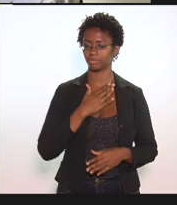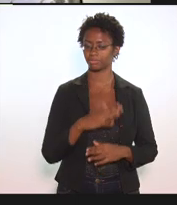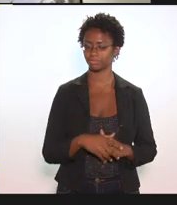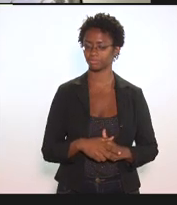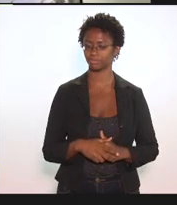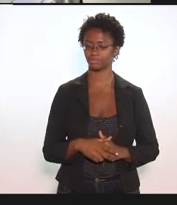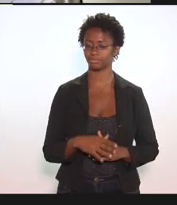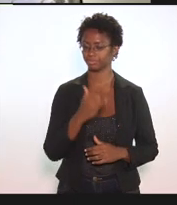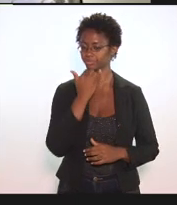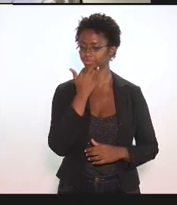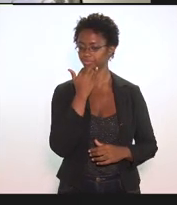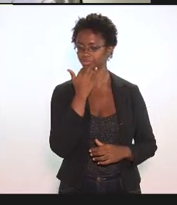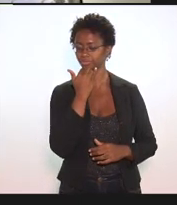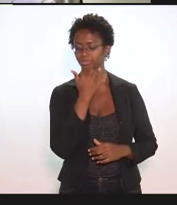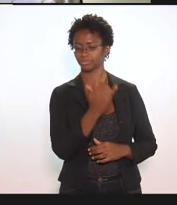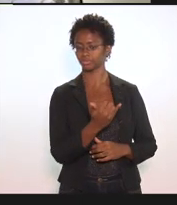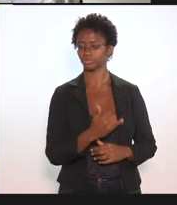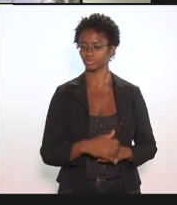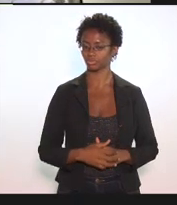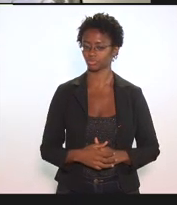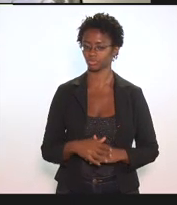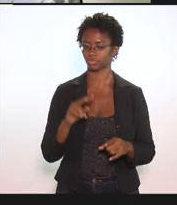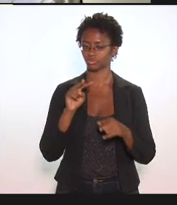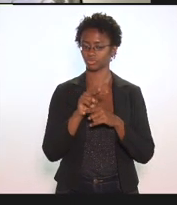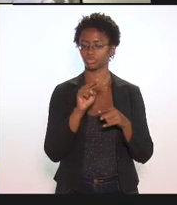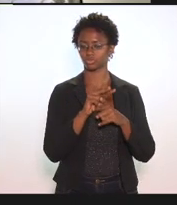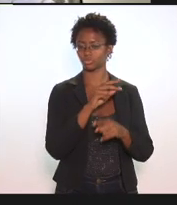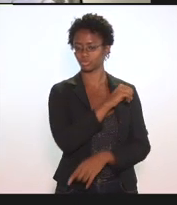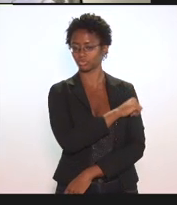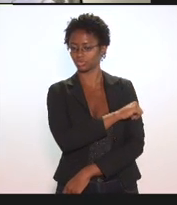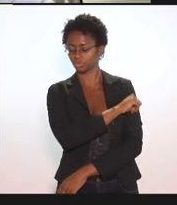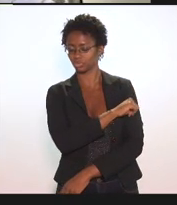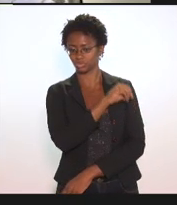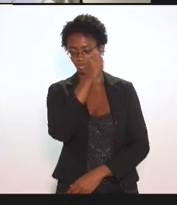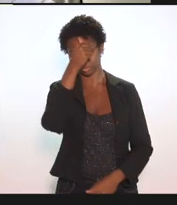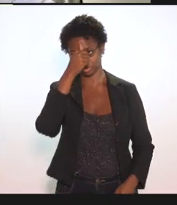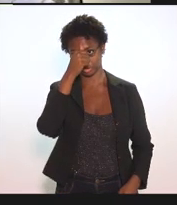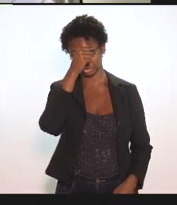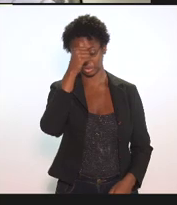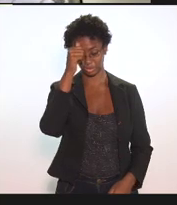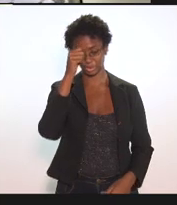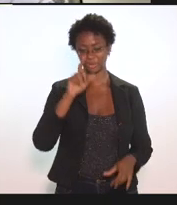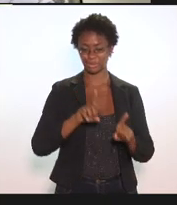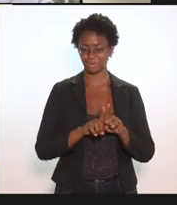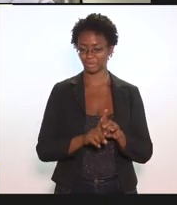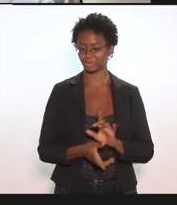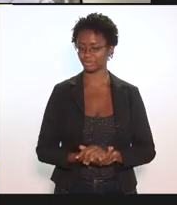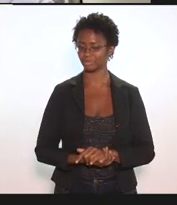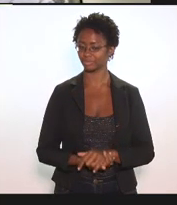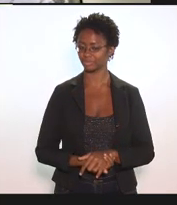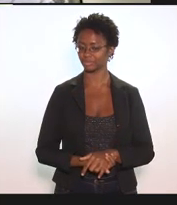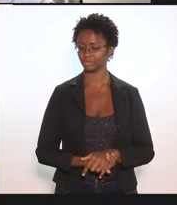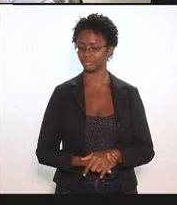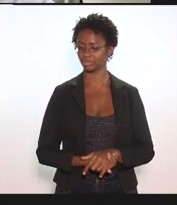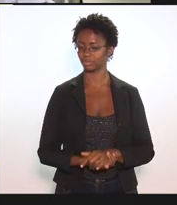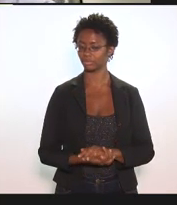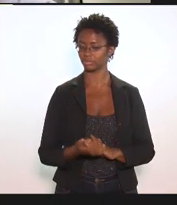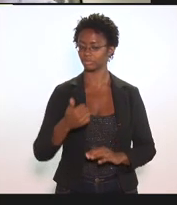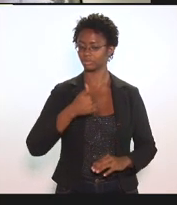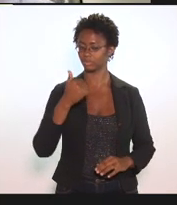estou fazendo uma fiscalização aqui no hospital também. E primeiro eu queria declarar meu